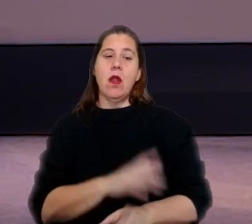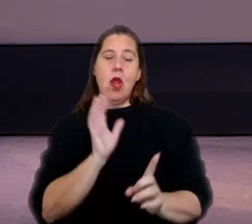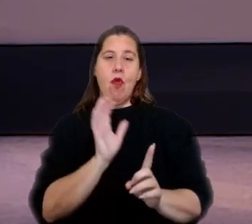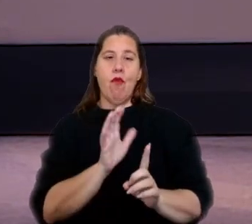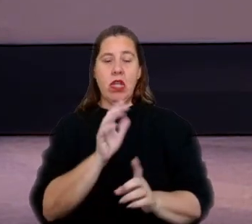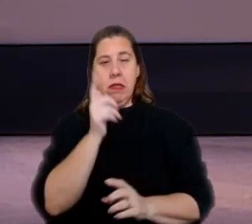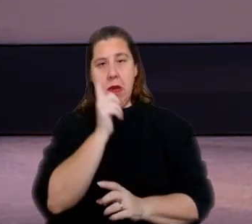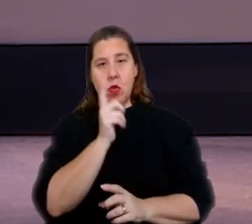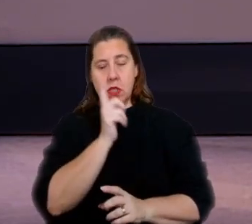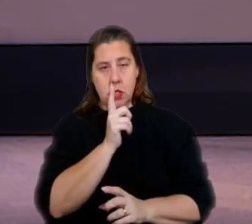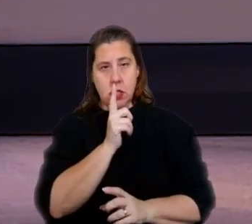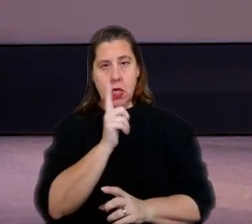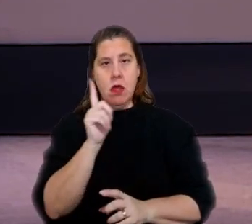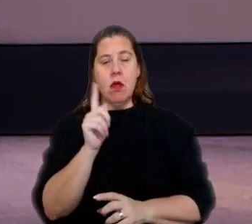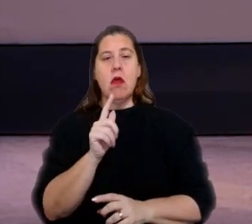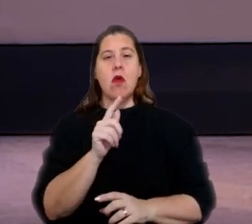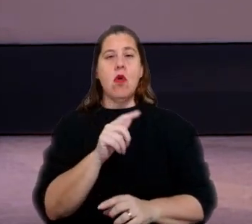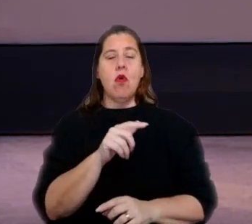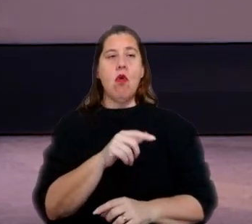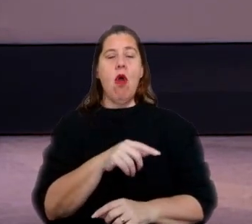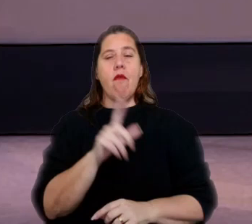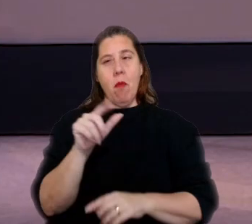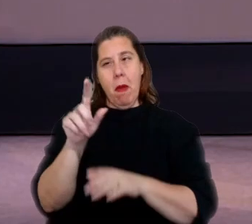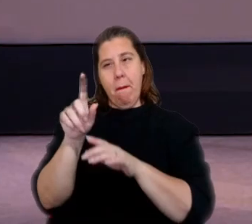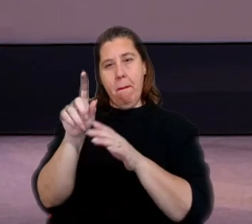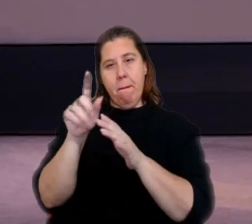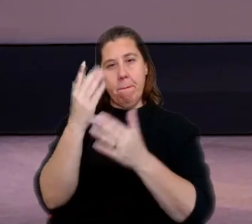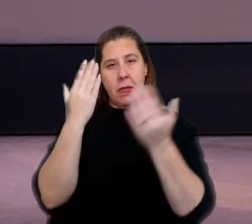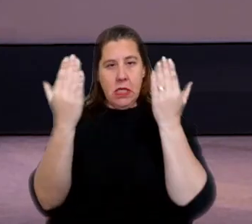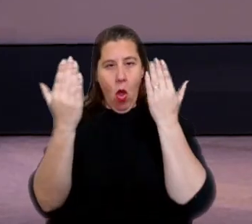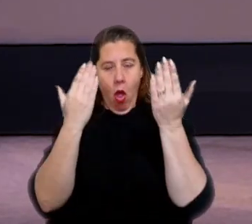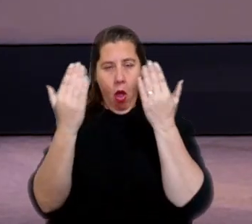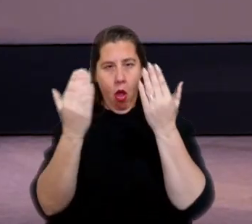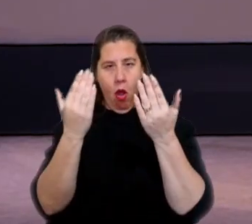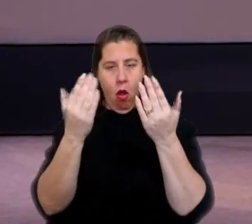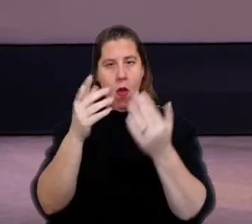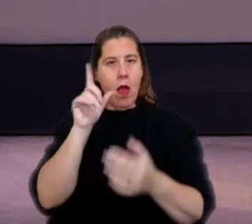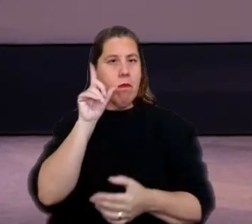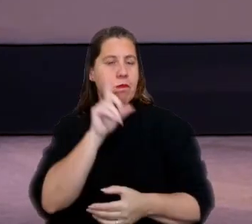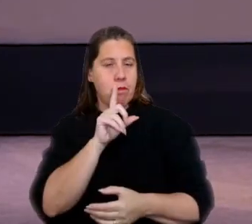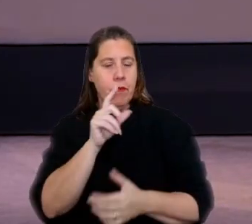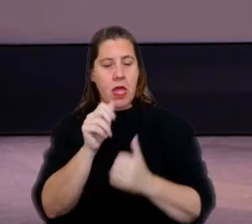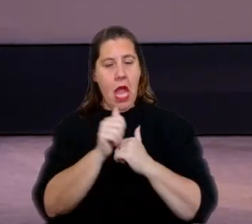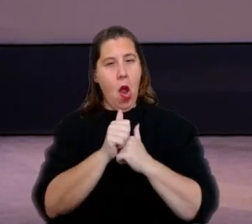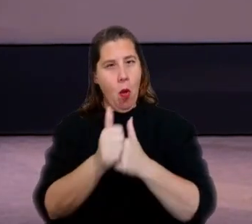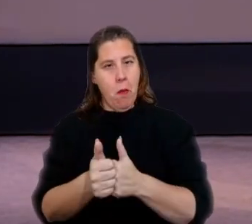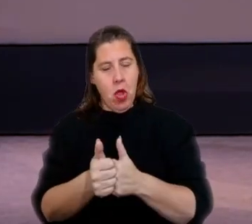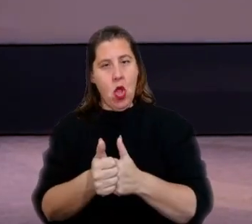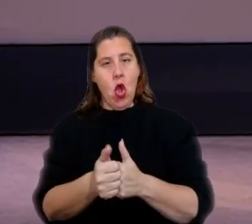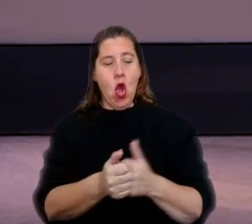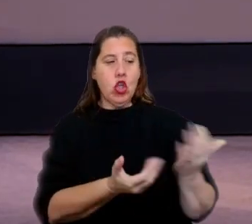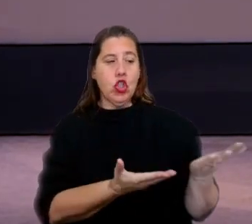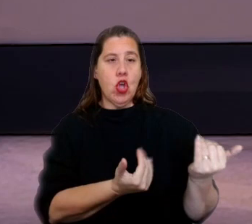uma das influências para ele conceber esse roteiro foi uma pesquisa de uma psicóloga americana que acompanhou 100 garotos dos 13